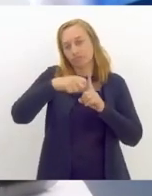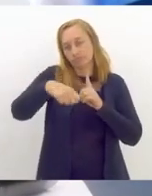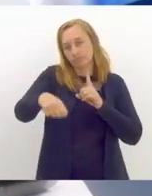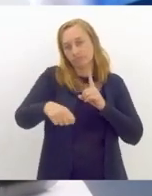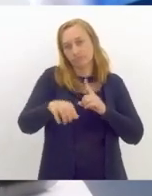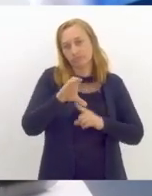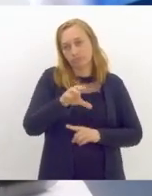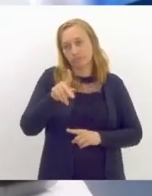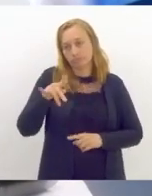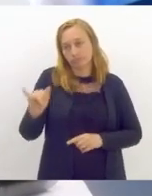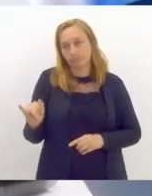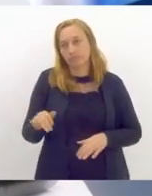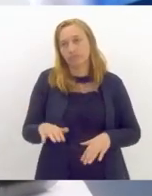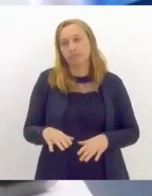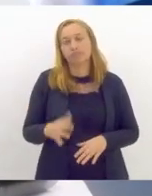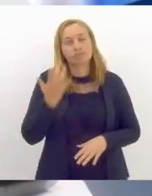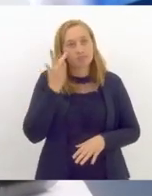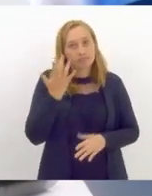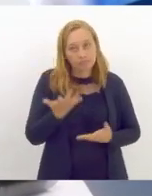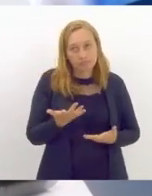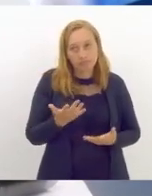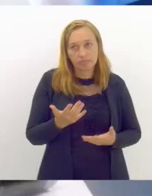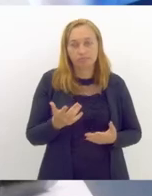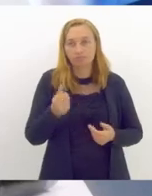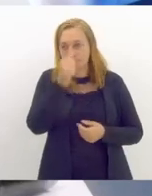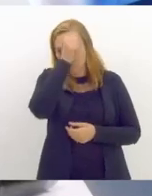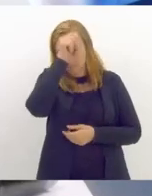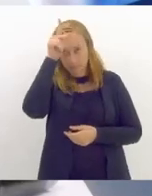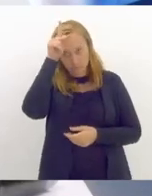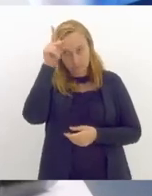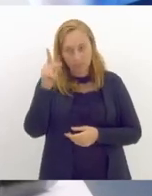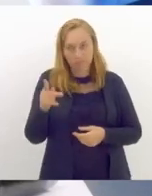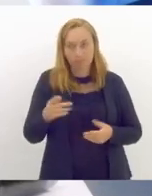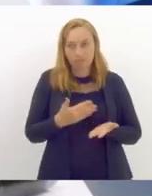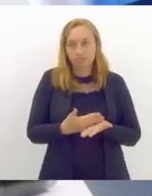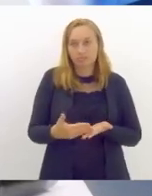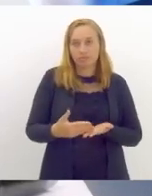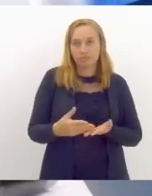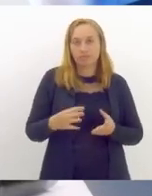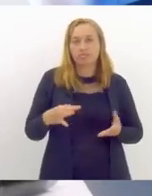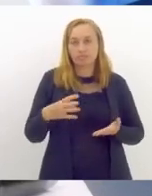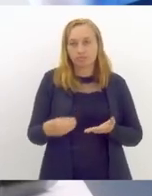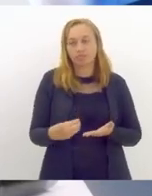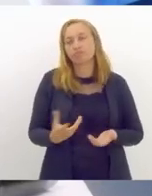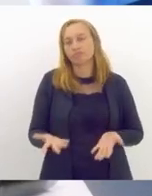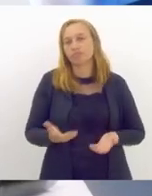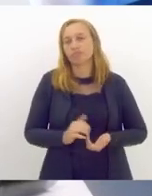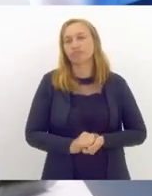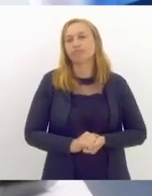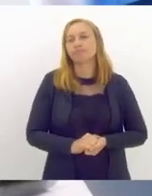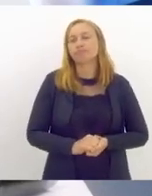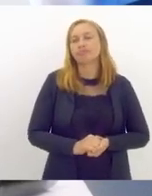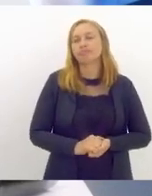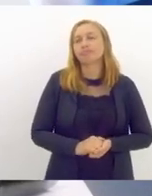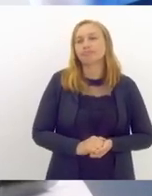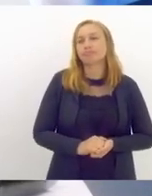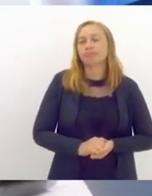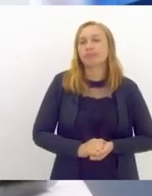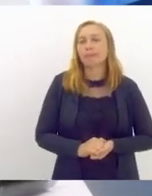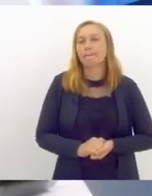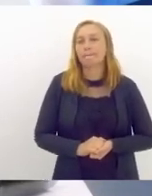CPI porque achamos que as prefeituras são a ponta da linha sem elas é o caos